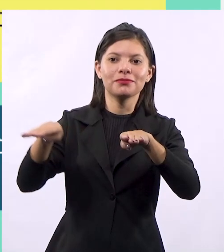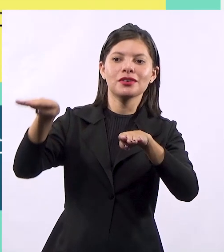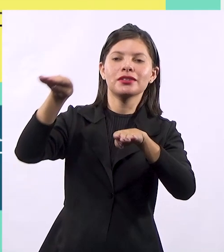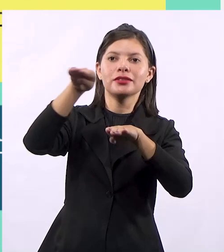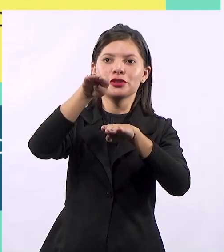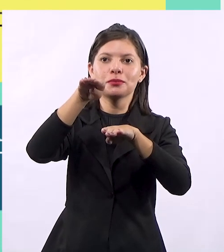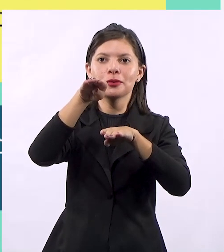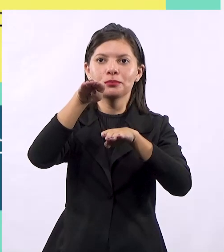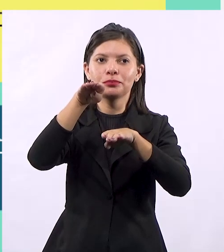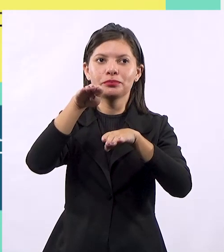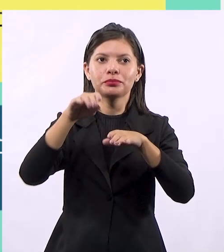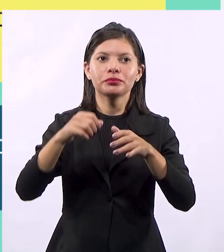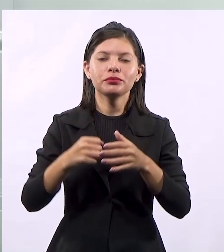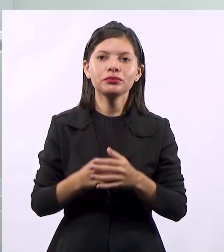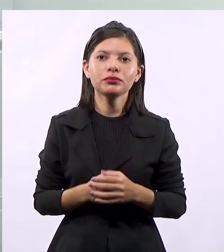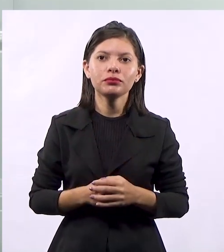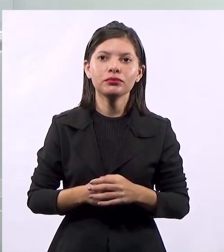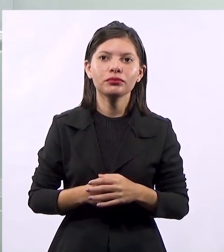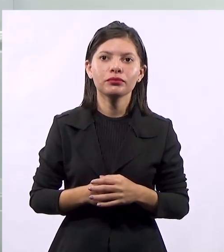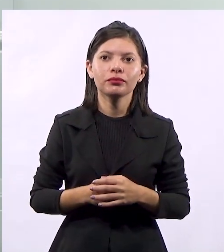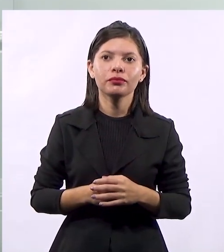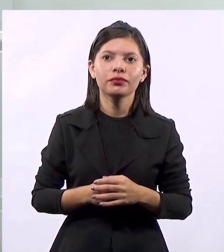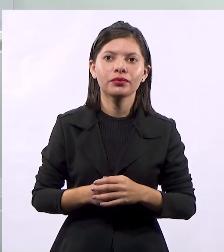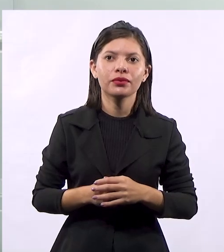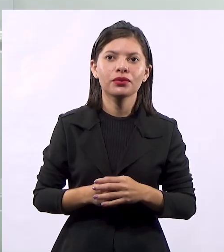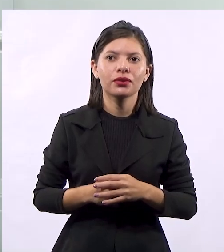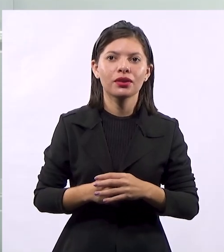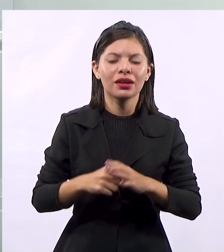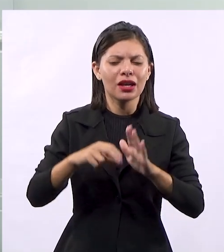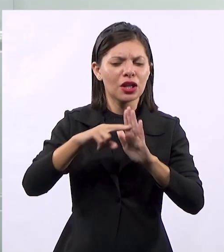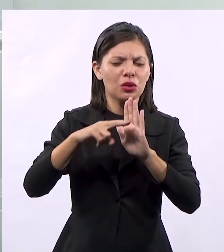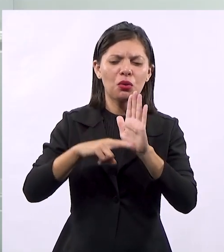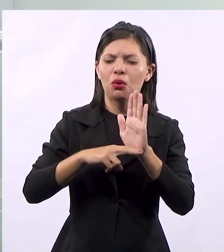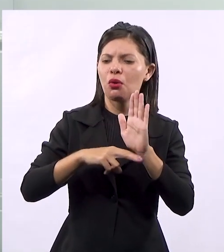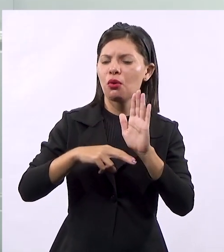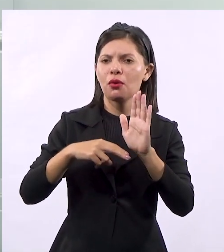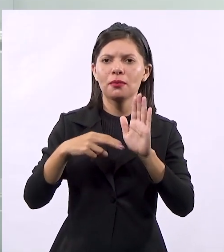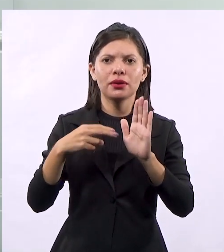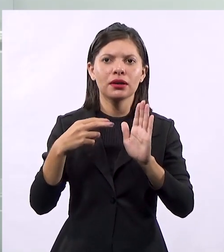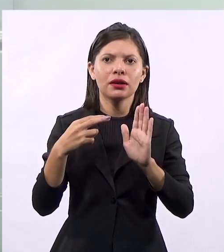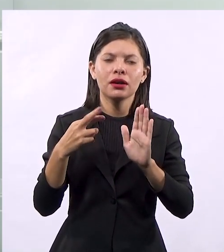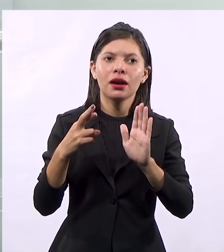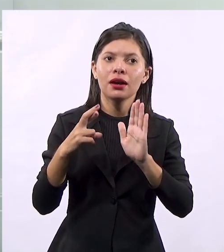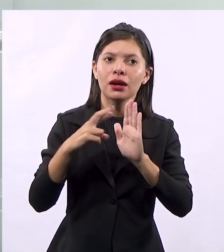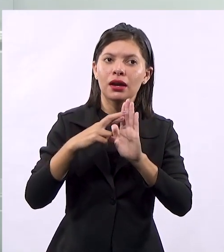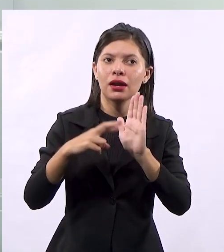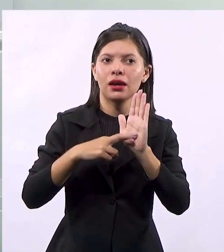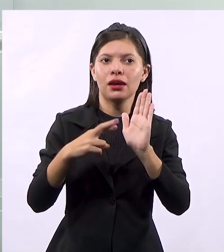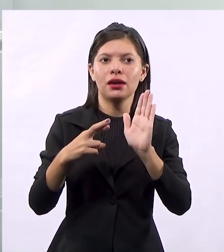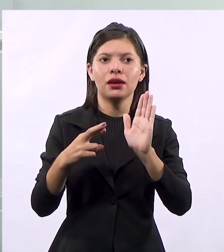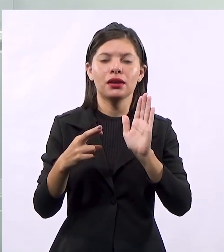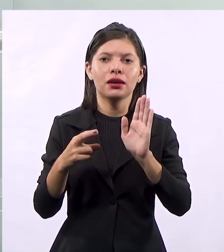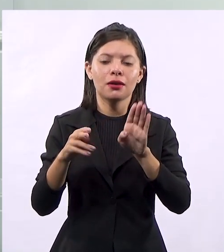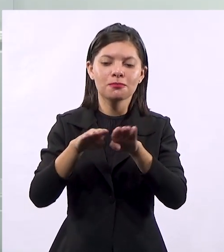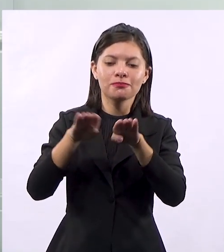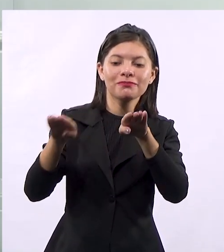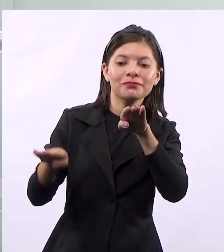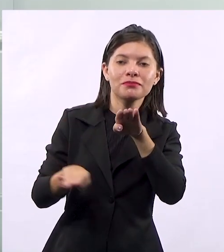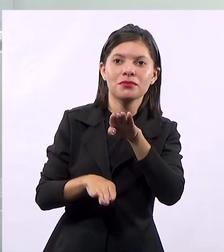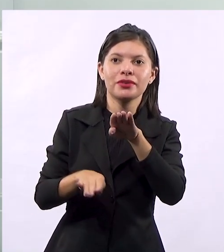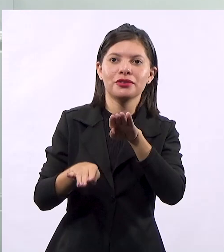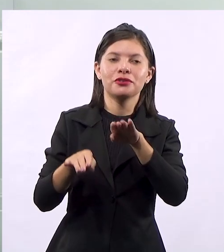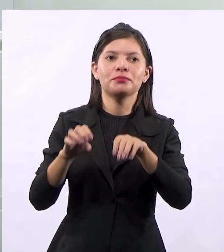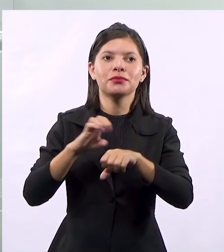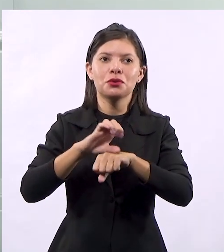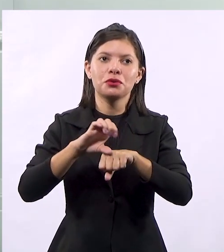princípios constitucionais. Então, recapitulando a pirâmide jurídica de Hans Kelsen, a Constituição é o